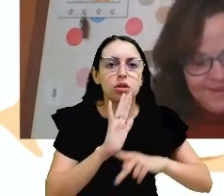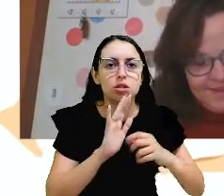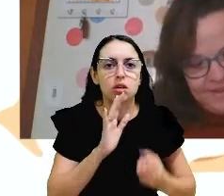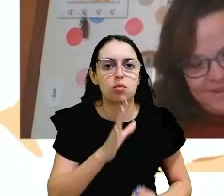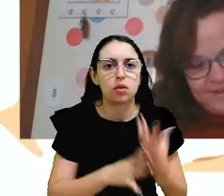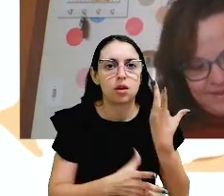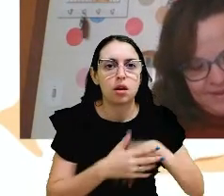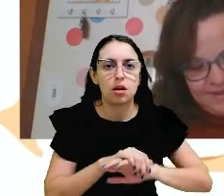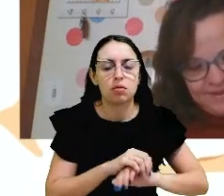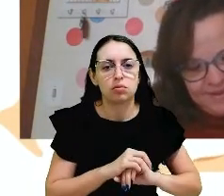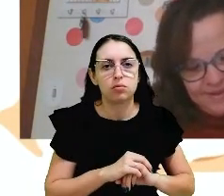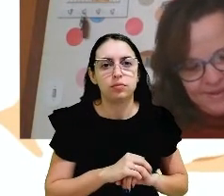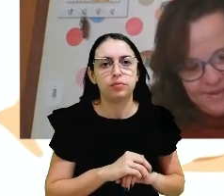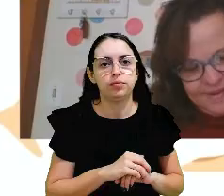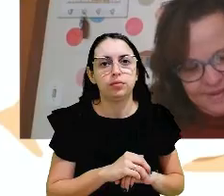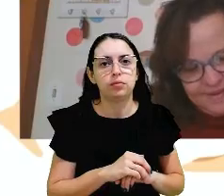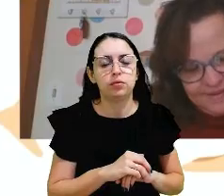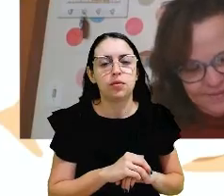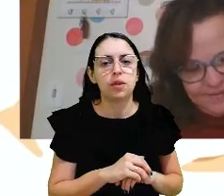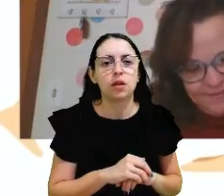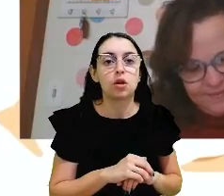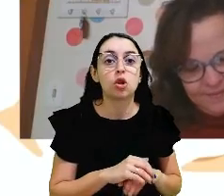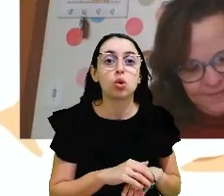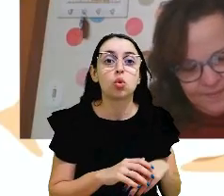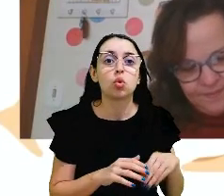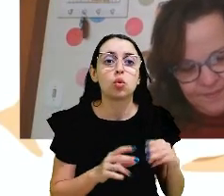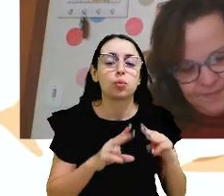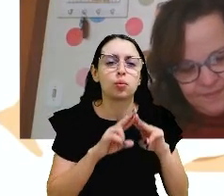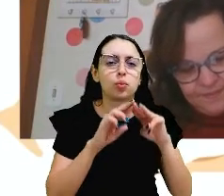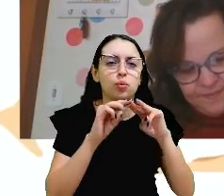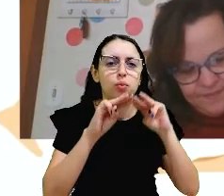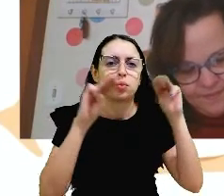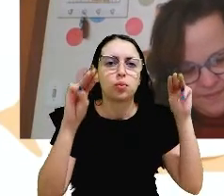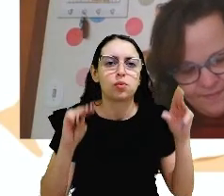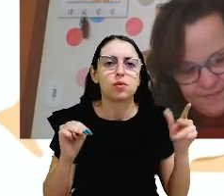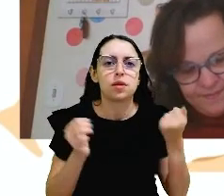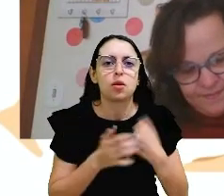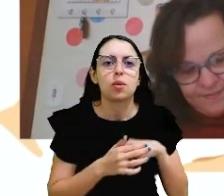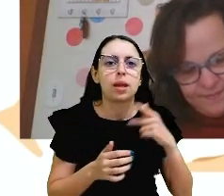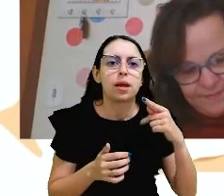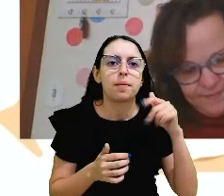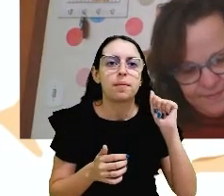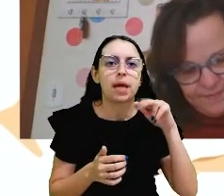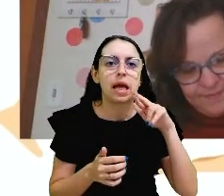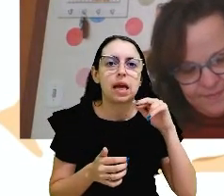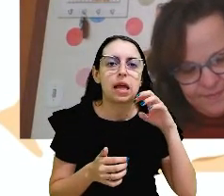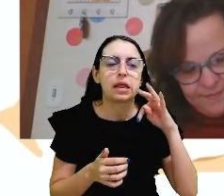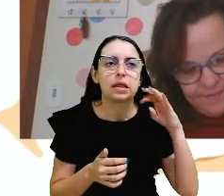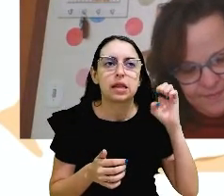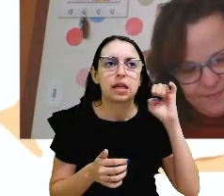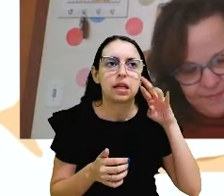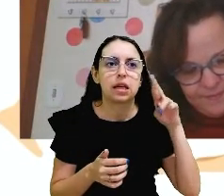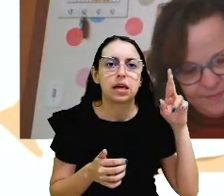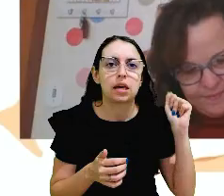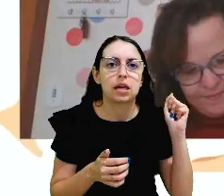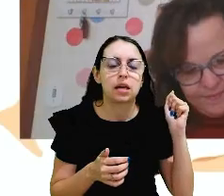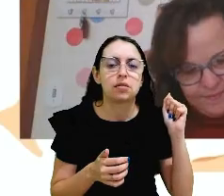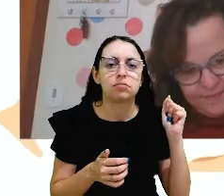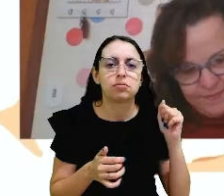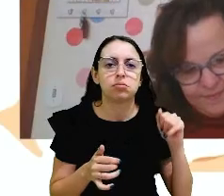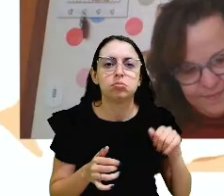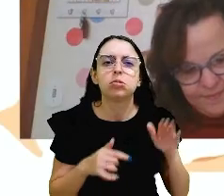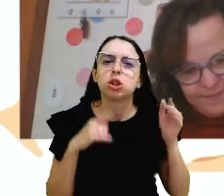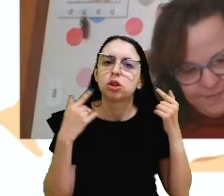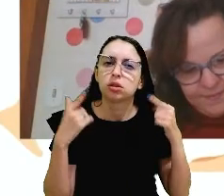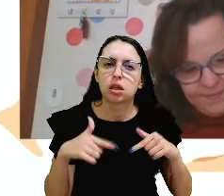feito no Museu da Parteira. Ela foi uma grande incentivadora, né, do Museu da Parteira, ela que